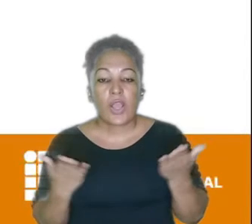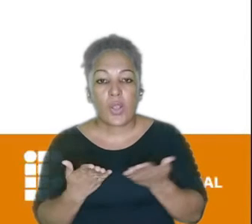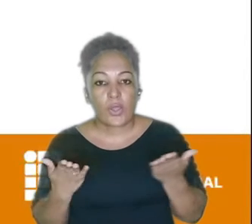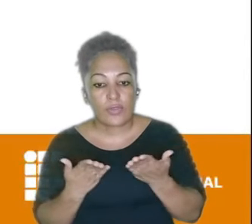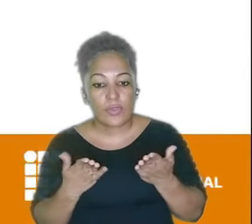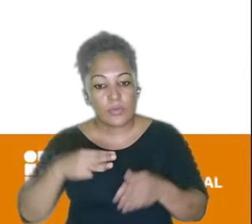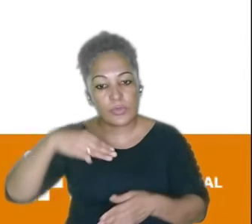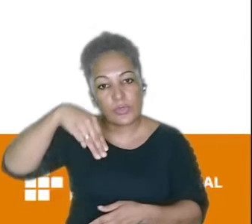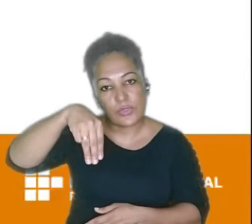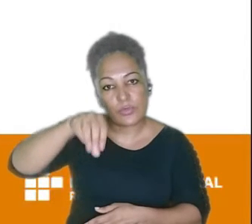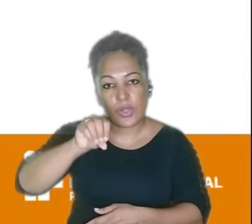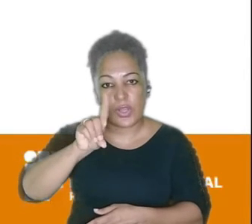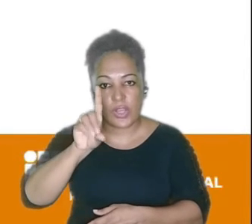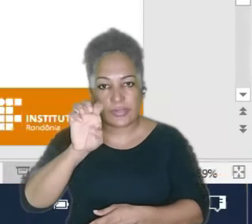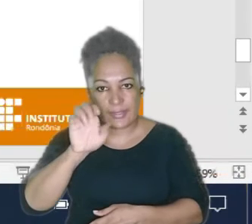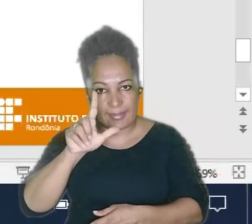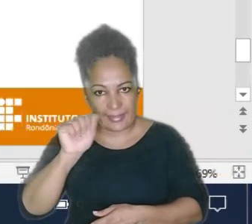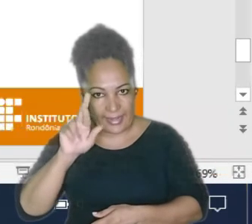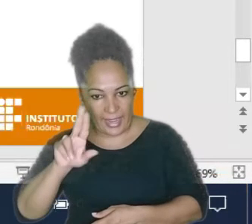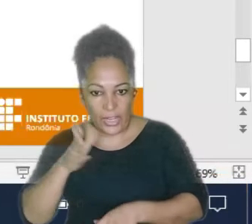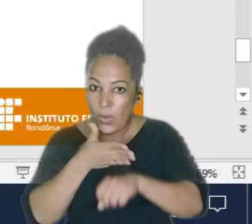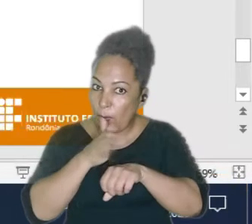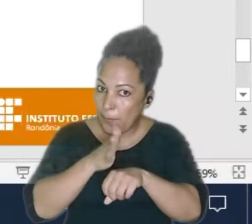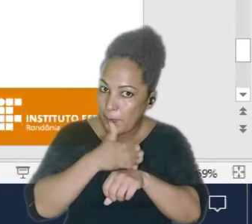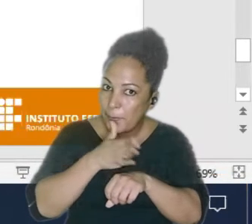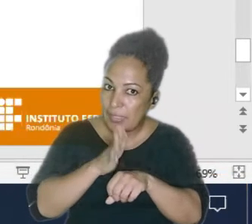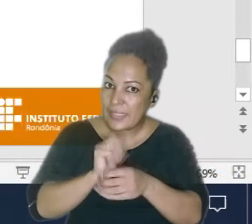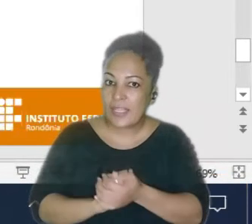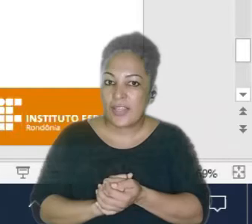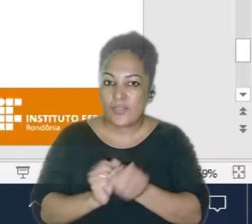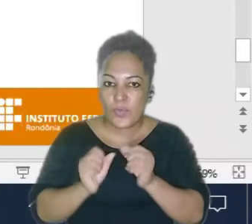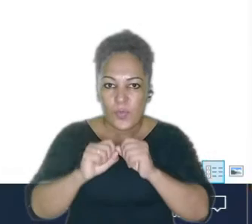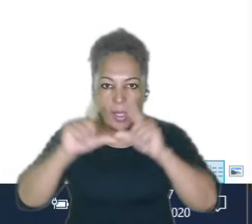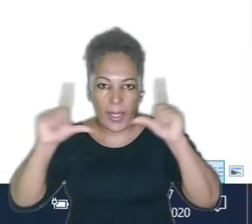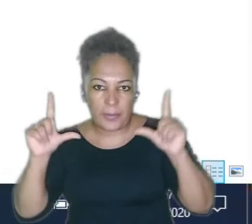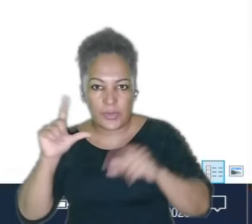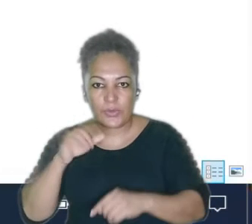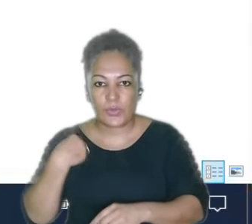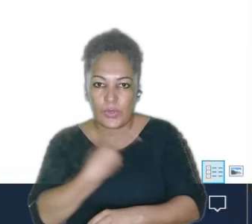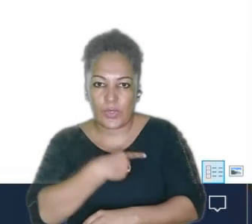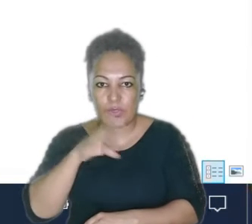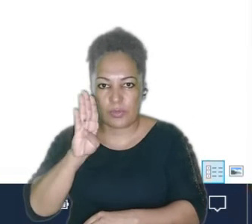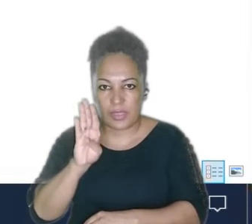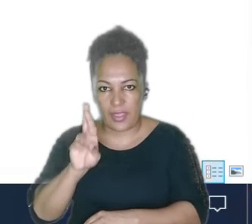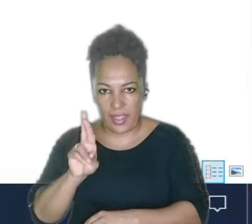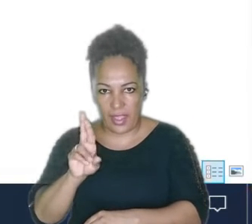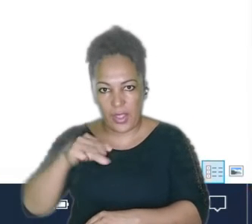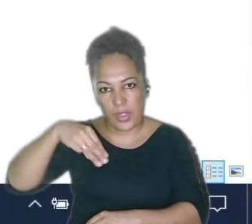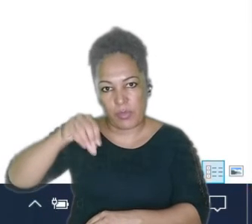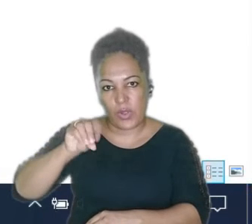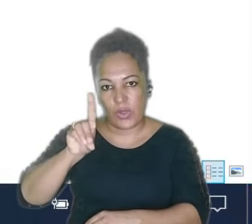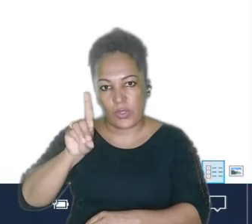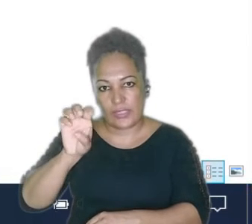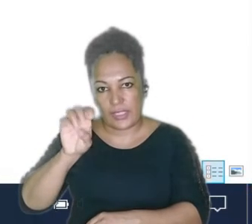Então, galera, bora para a prática. Então, vamos praticar, então. Vamos aqui abrir o nosso BR modelo maravilhoso.